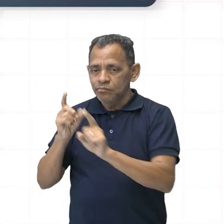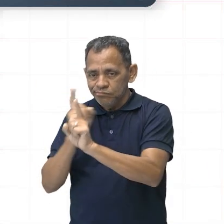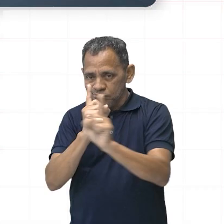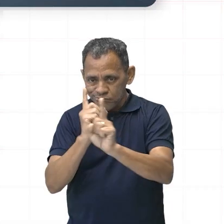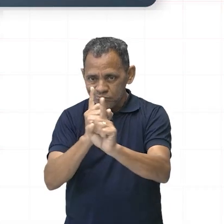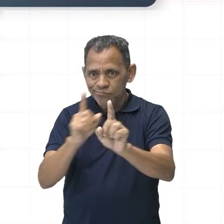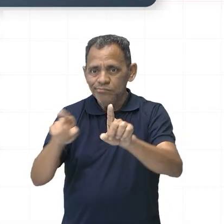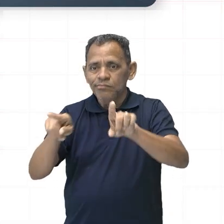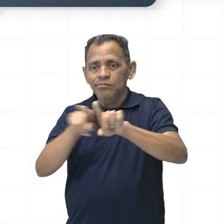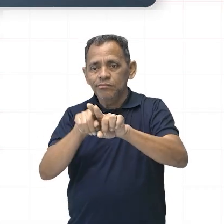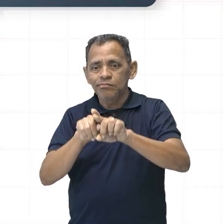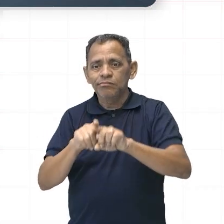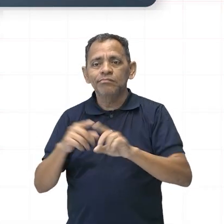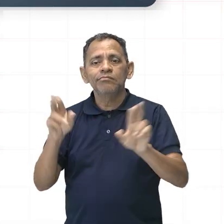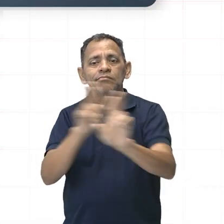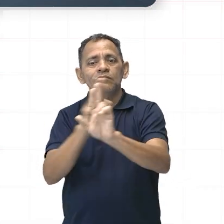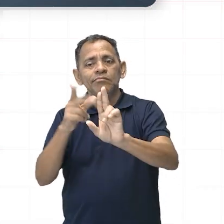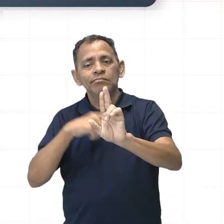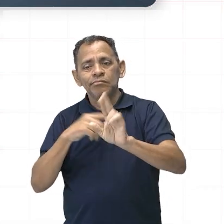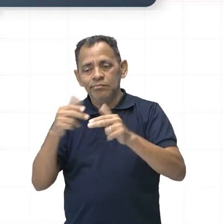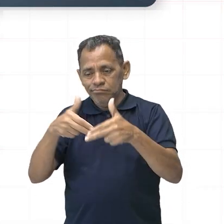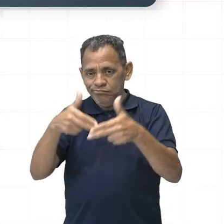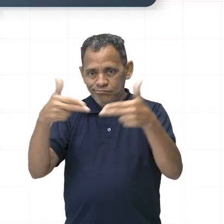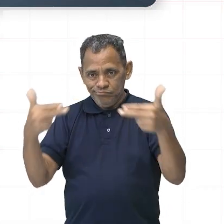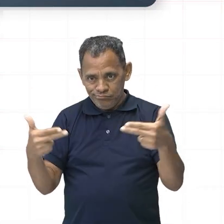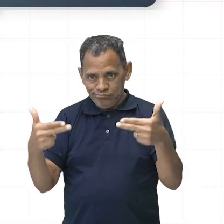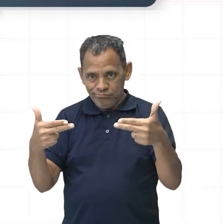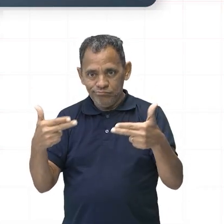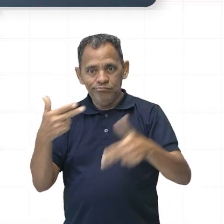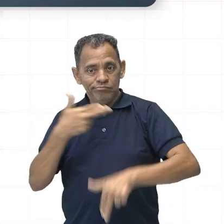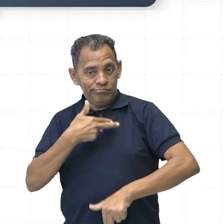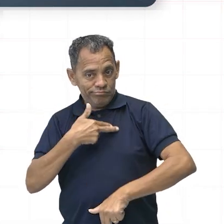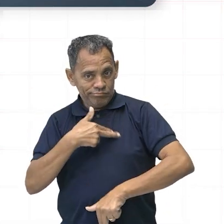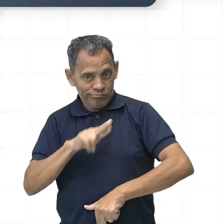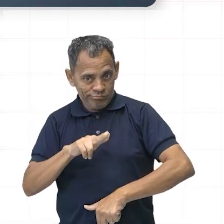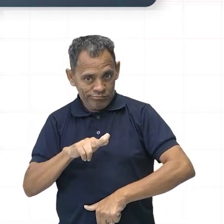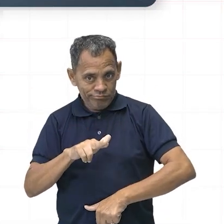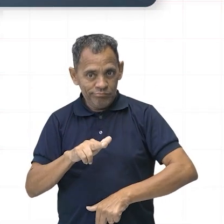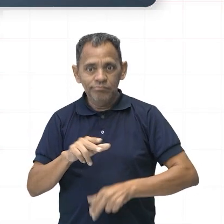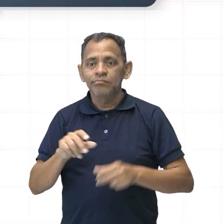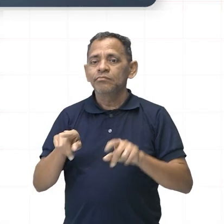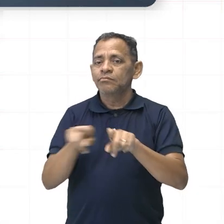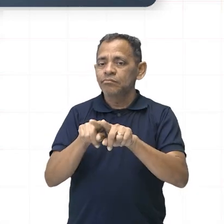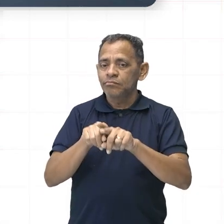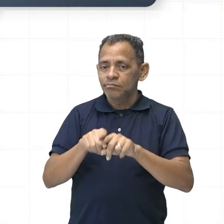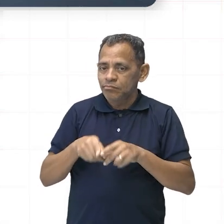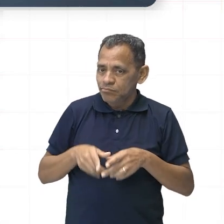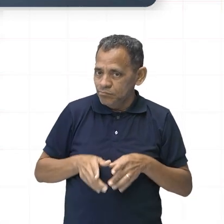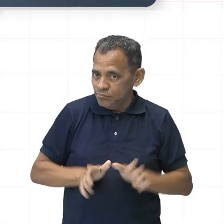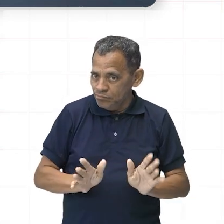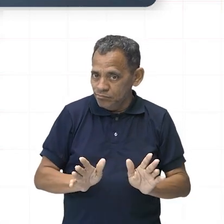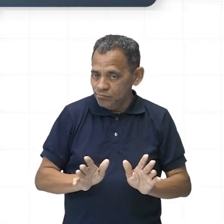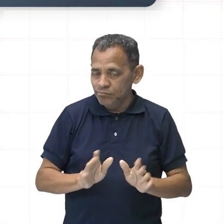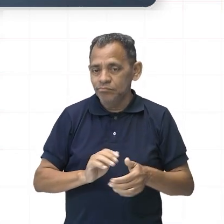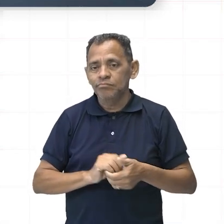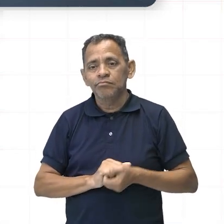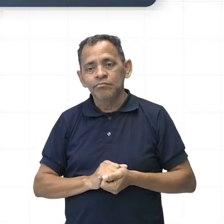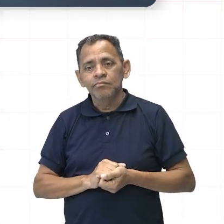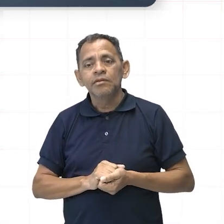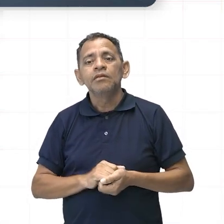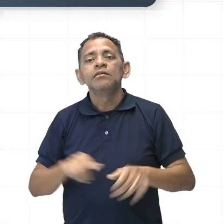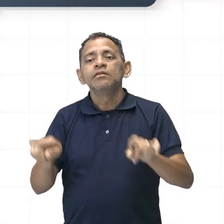estar associado às questões de etnia, de religião, de nacionalidade, até mesmo